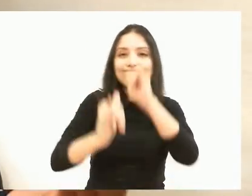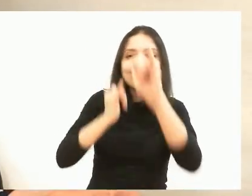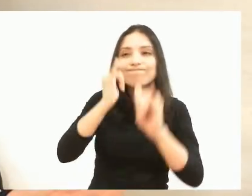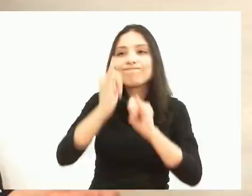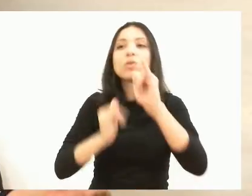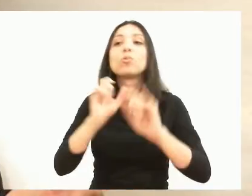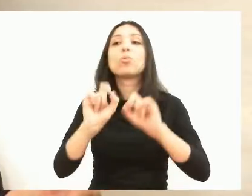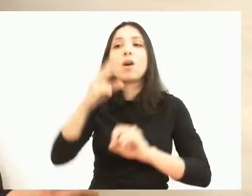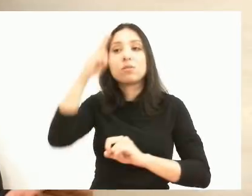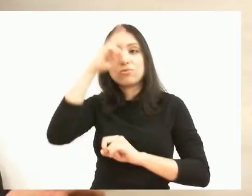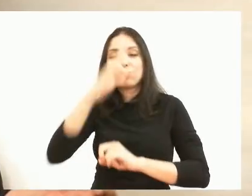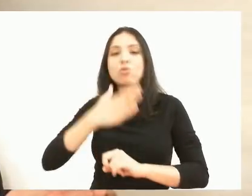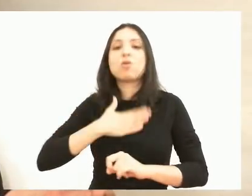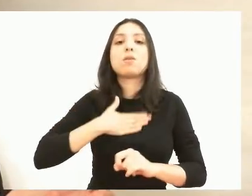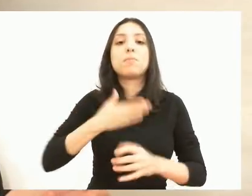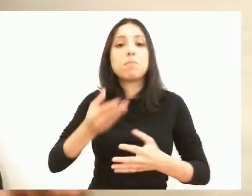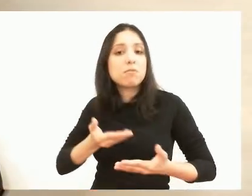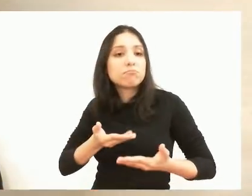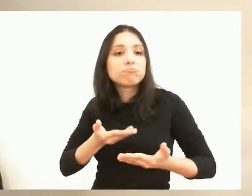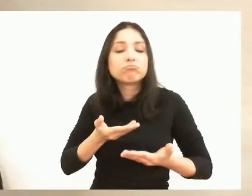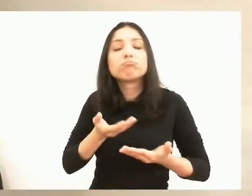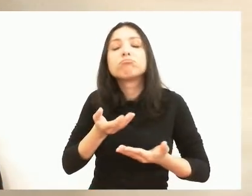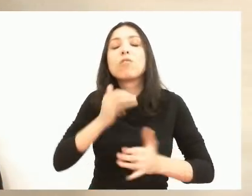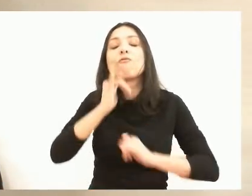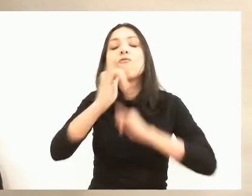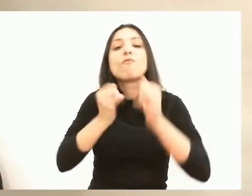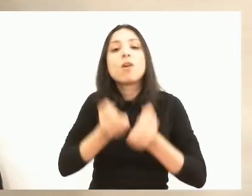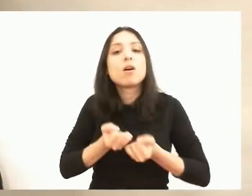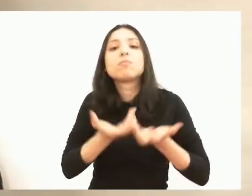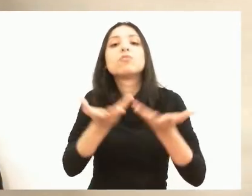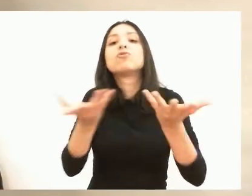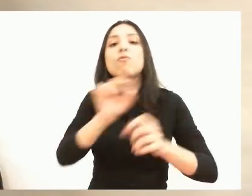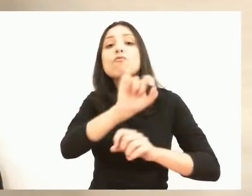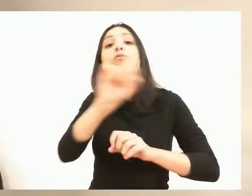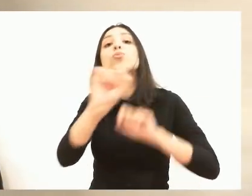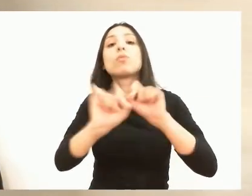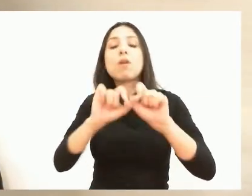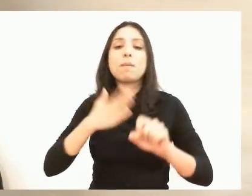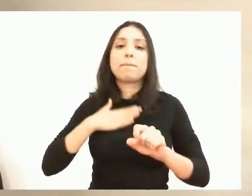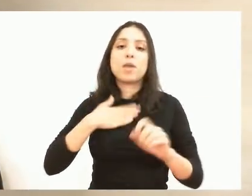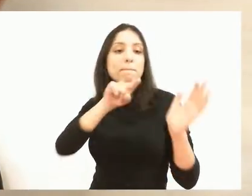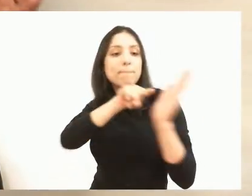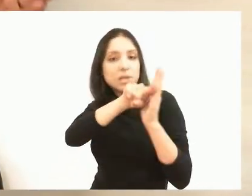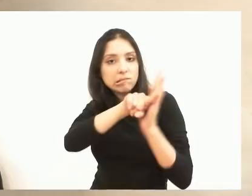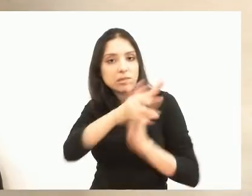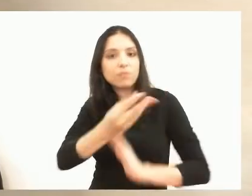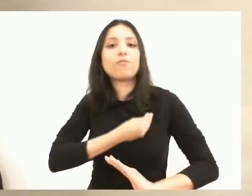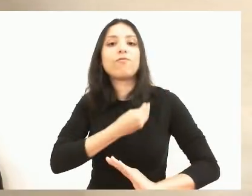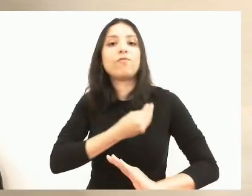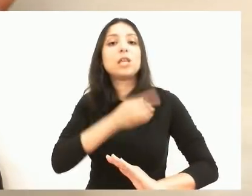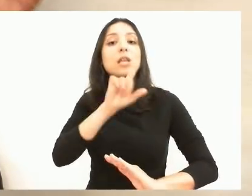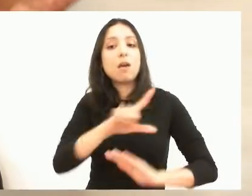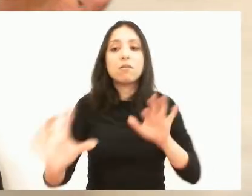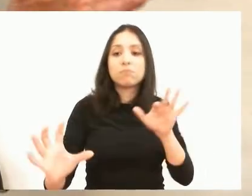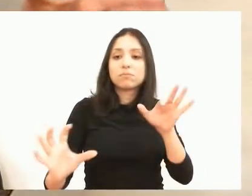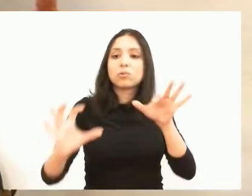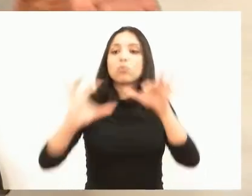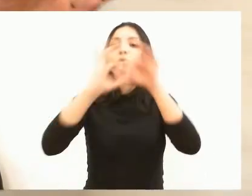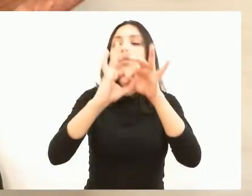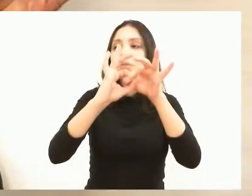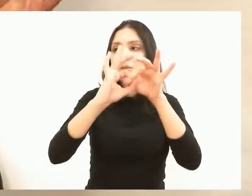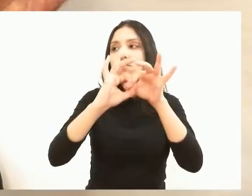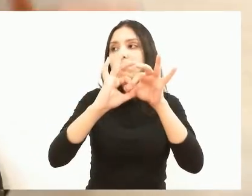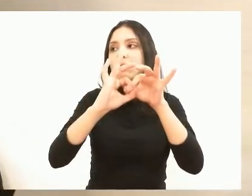quanto que a pesquisa de corpo na minha vida ela está muito limpo cada é muito mal amado meu